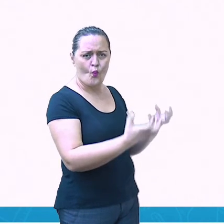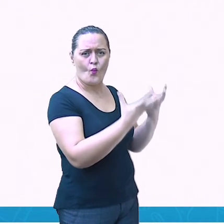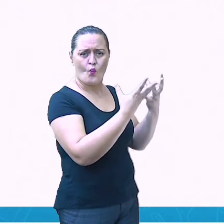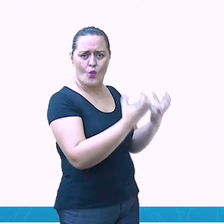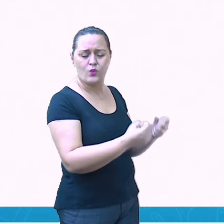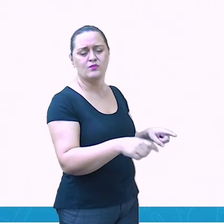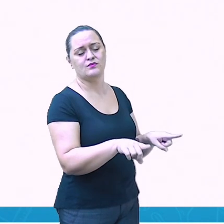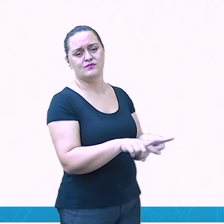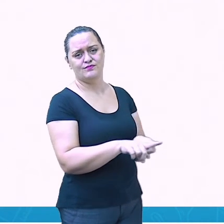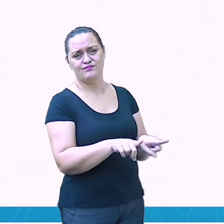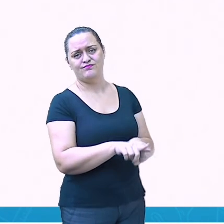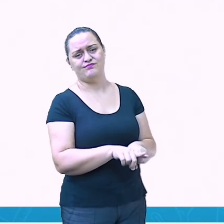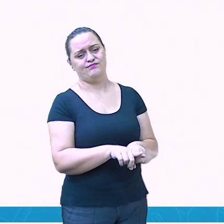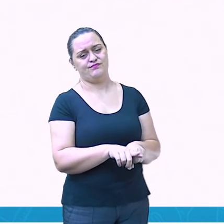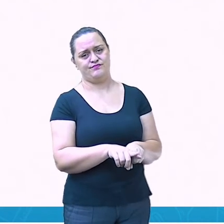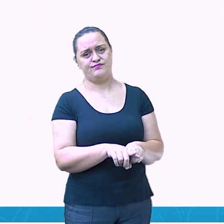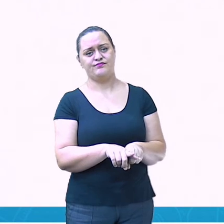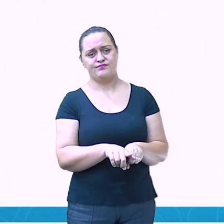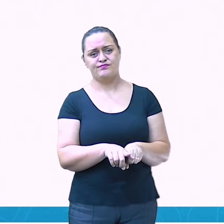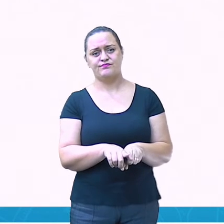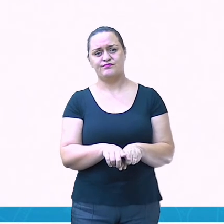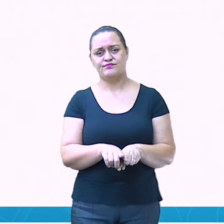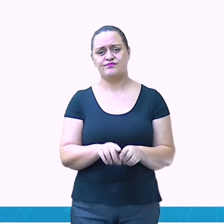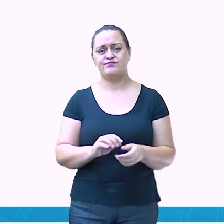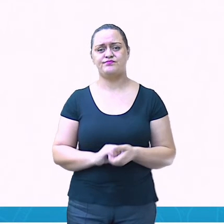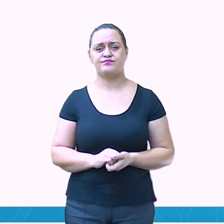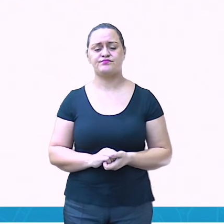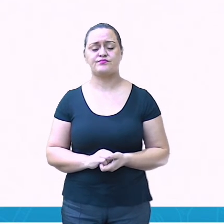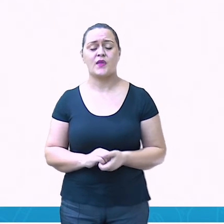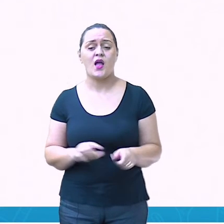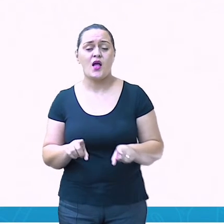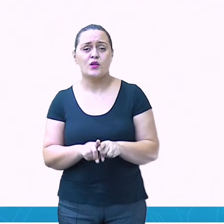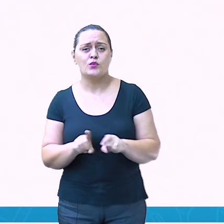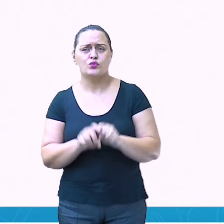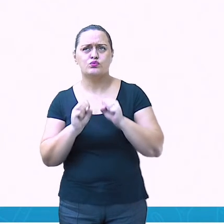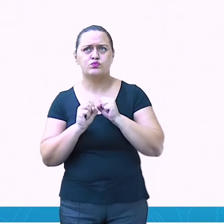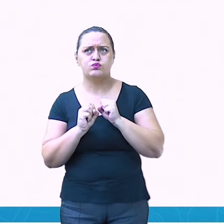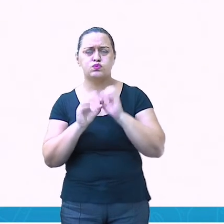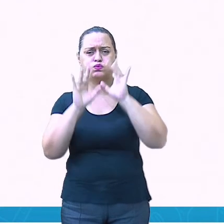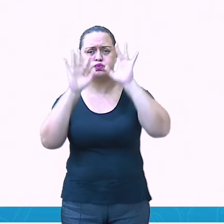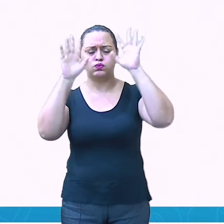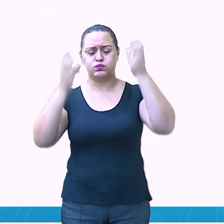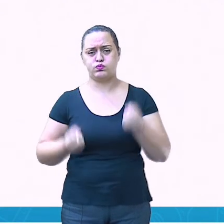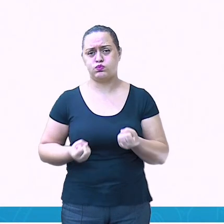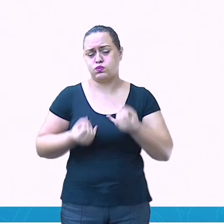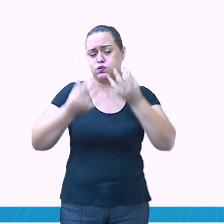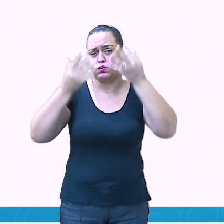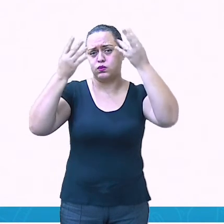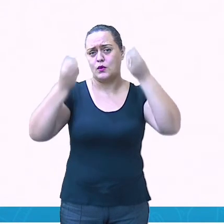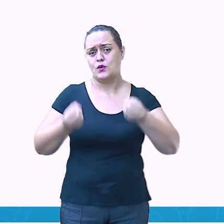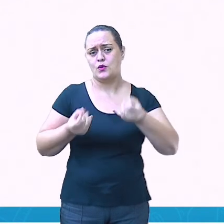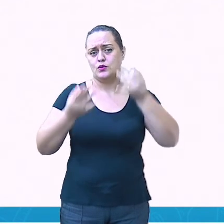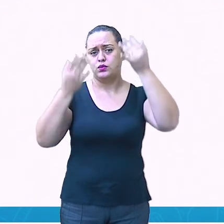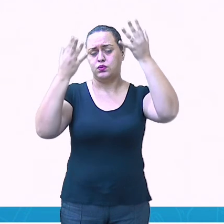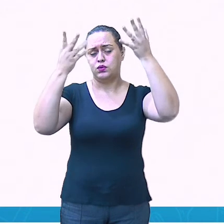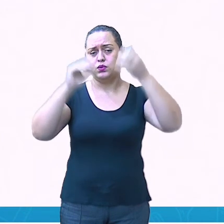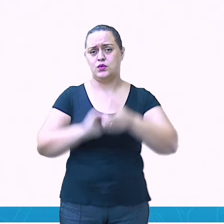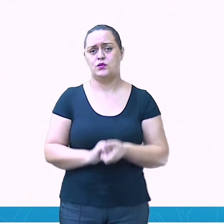reverter. E a emissão do dióxido de carbono, que vai fazer com que a gente tenha